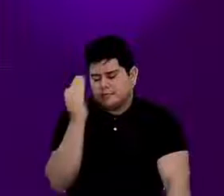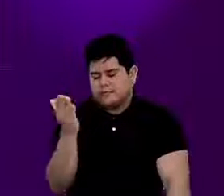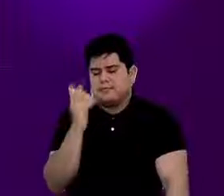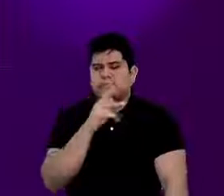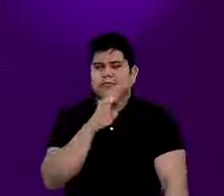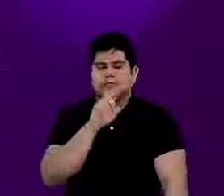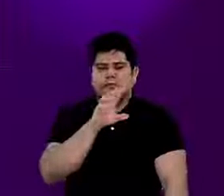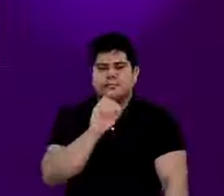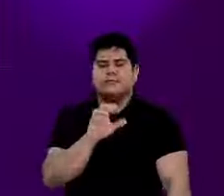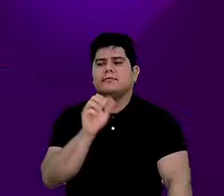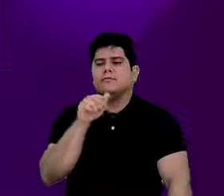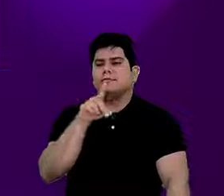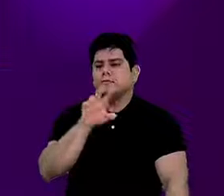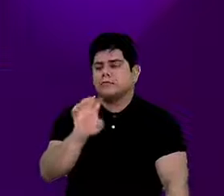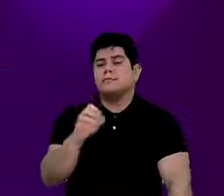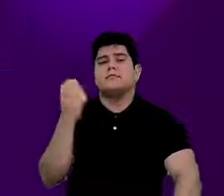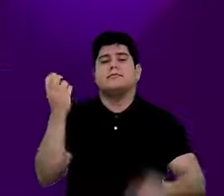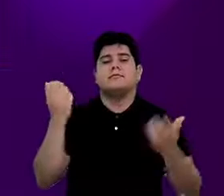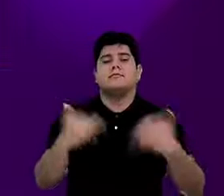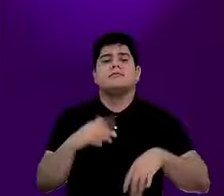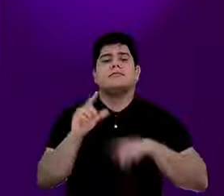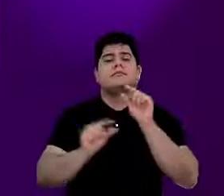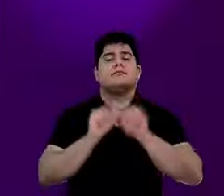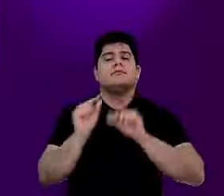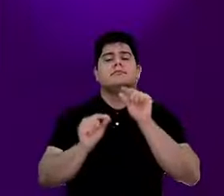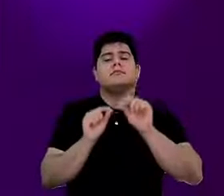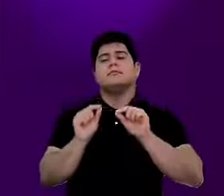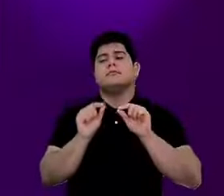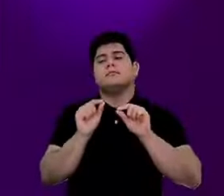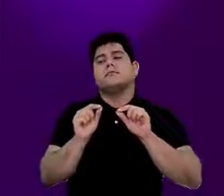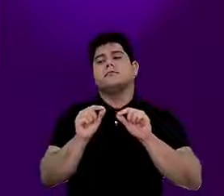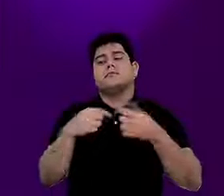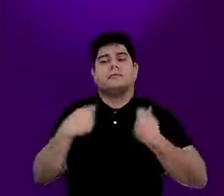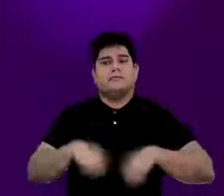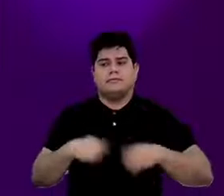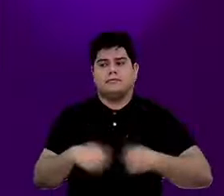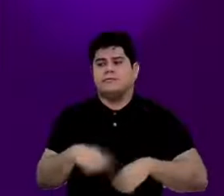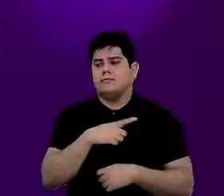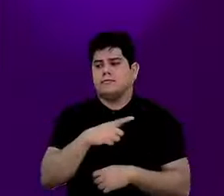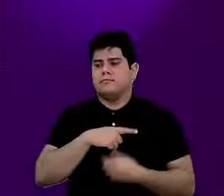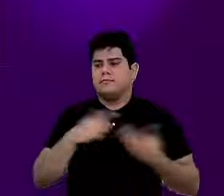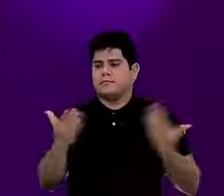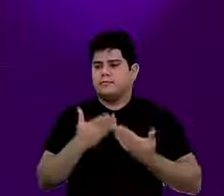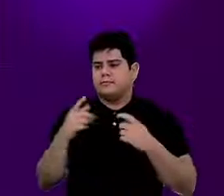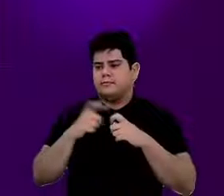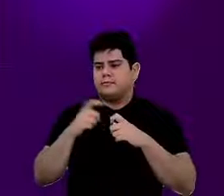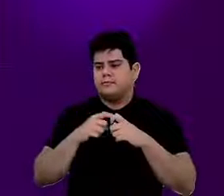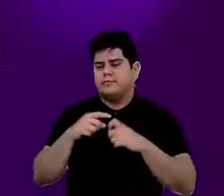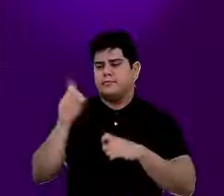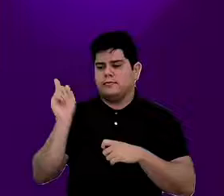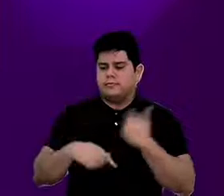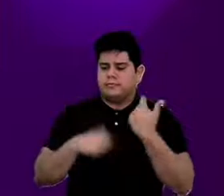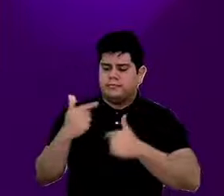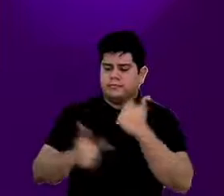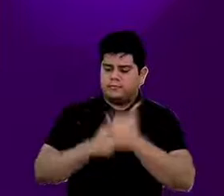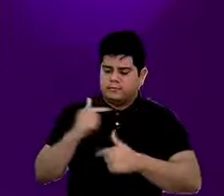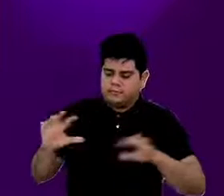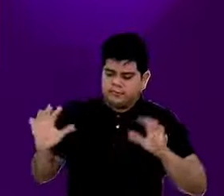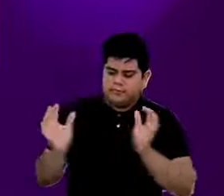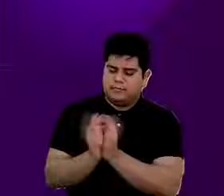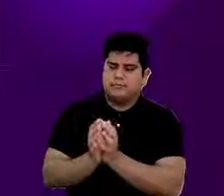André, e vou falar um pouquinho sobre essa necessidade que a gente tem hoje na medicina de trabalhar em